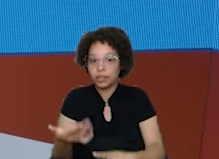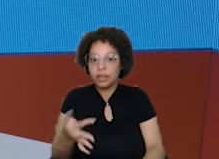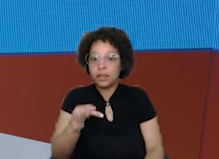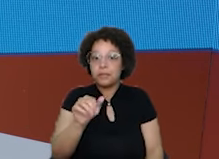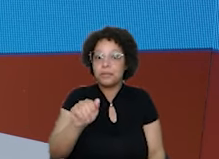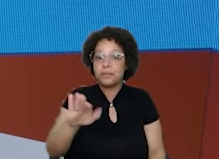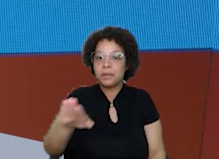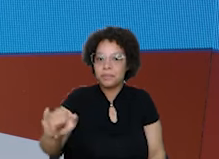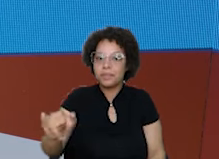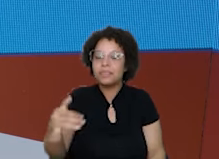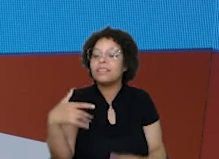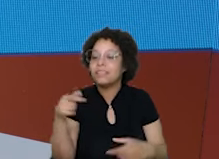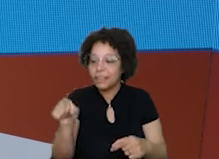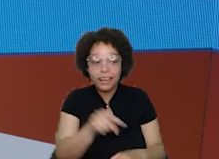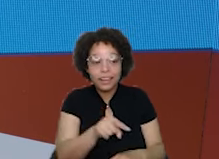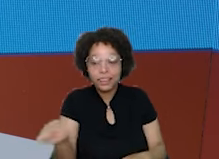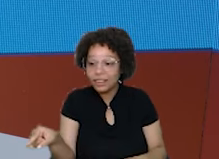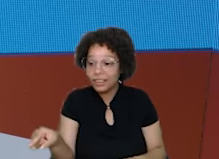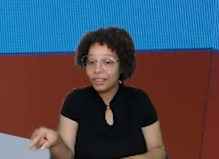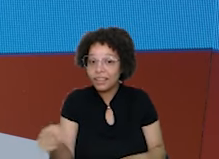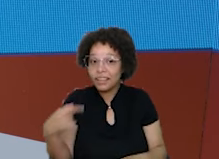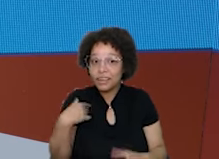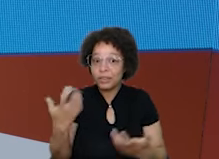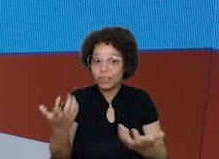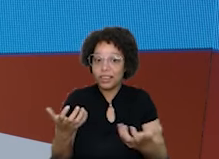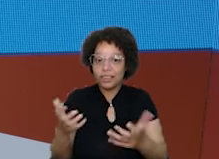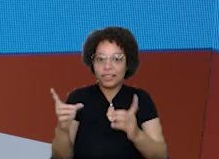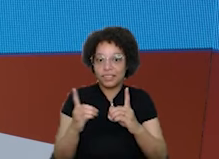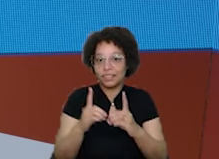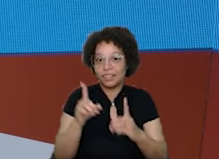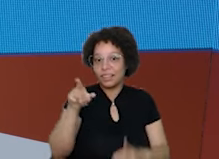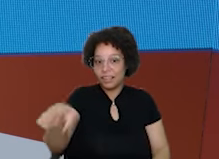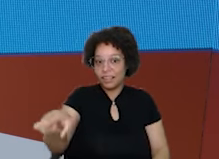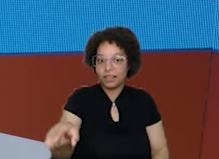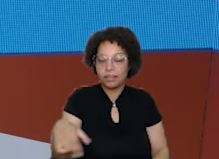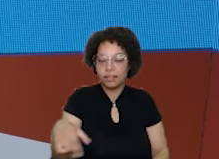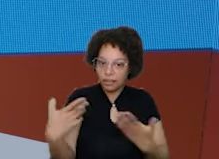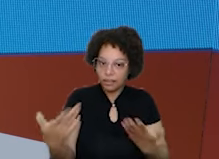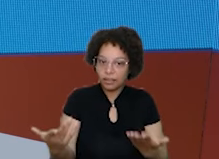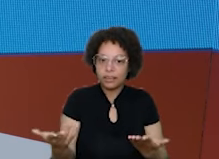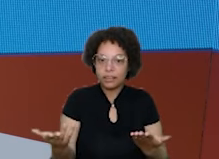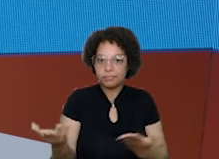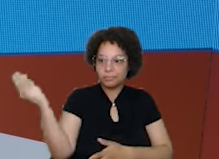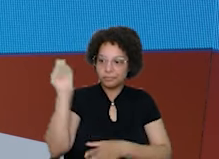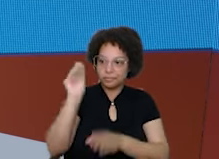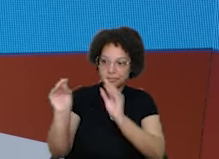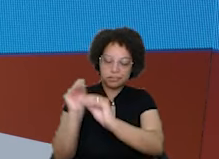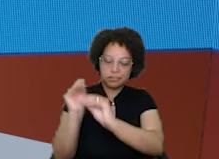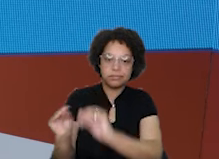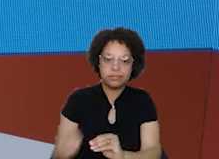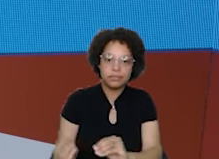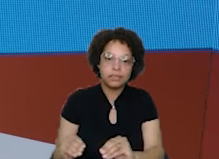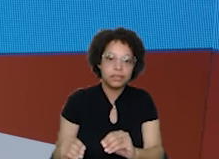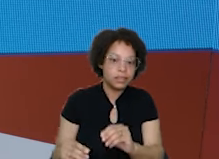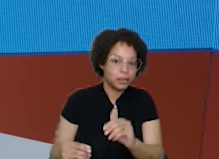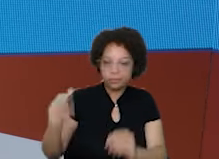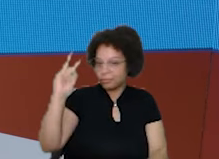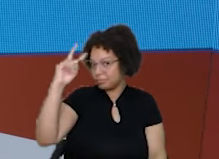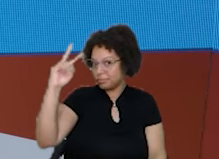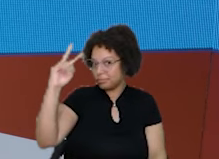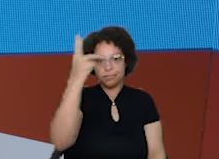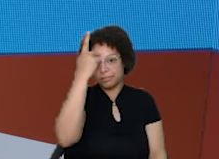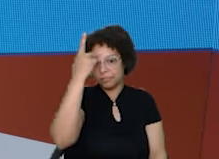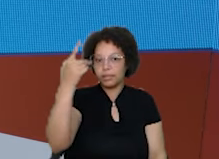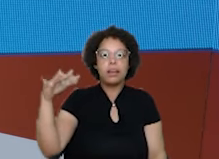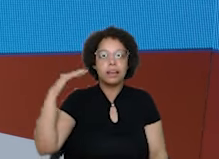atendido pela Fabi é isso que você vai entregar na rede social para ela né E foi ali que ela foi a virada de chave dela que ela começou a